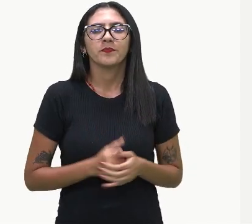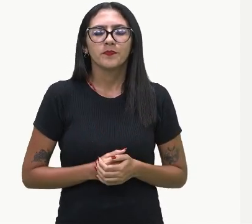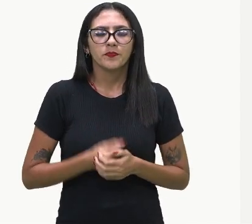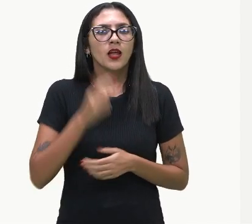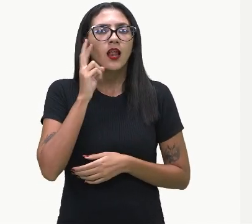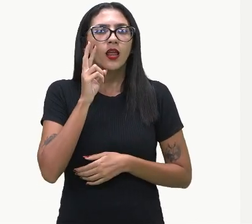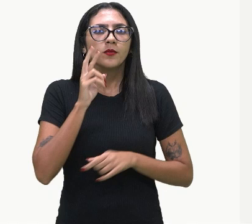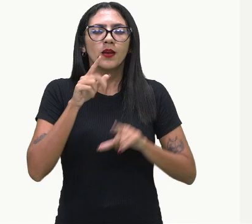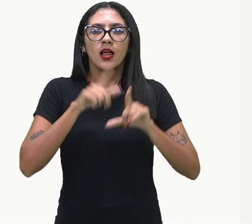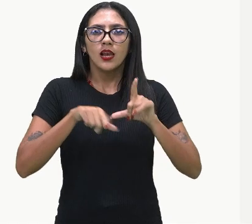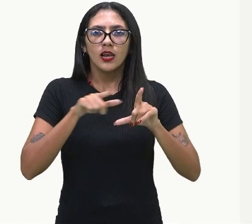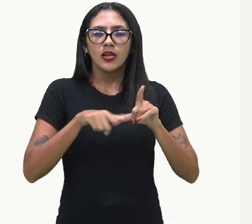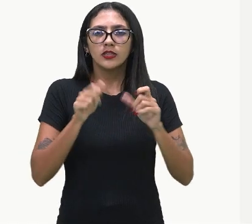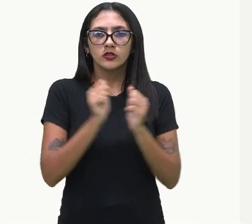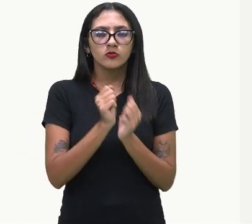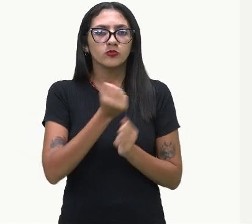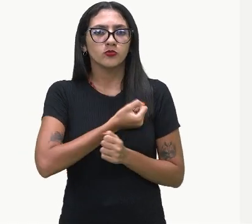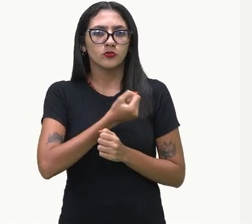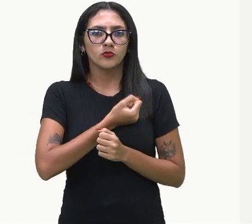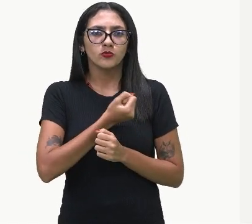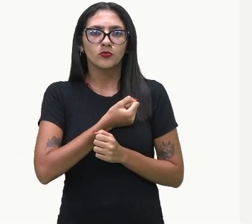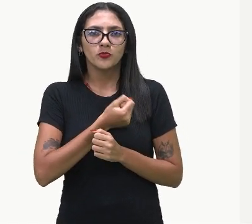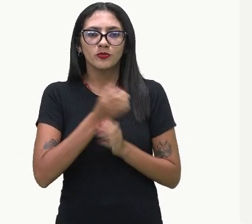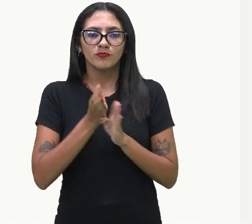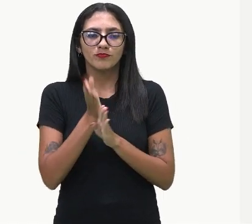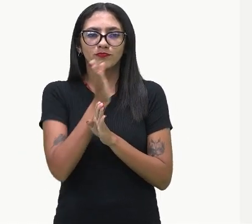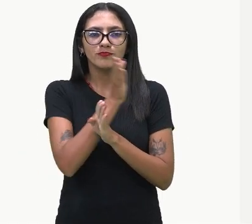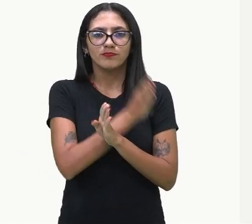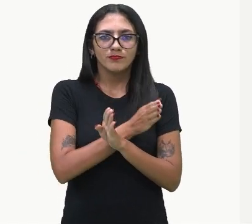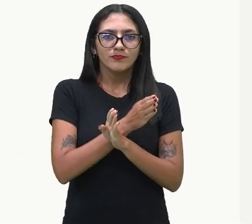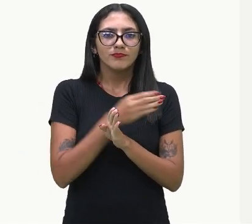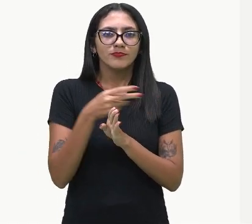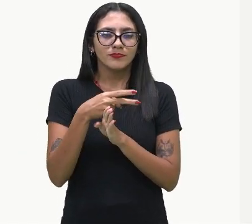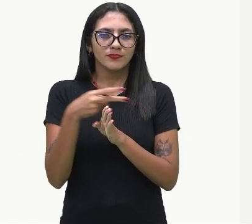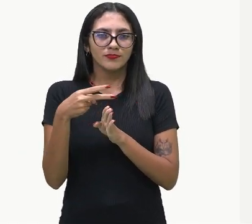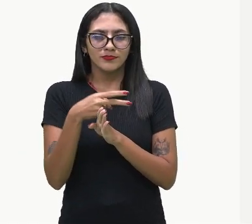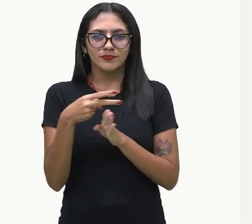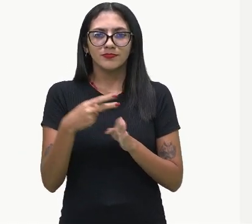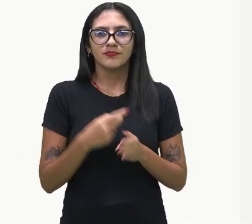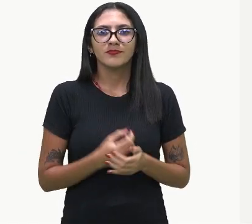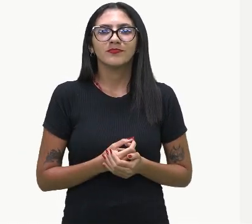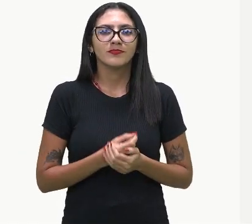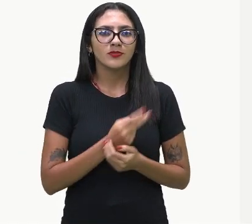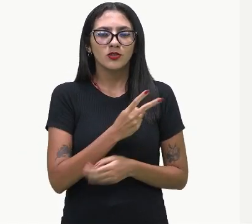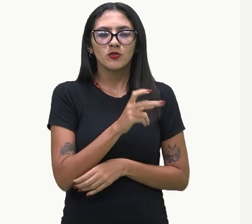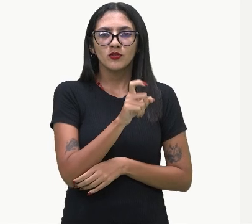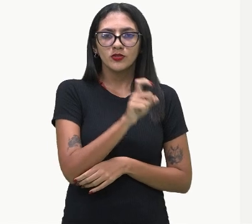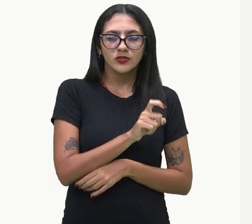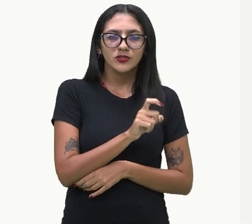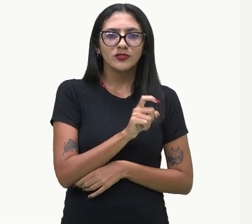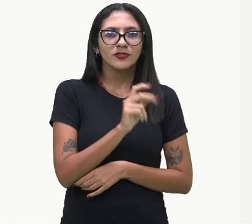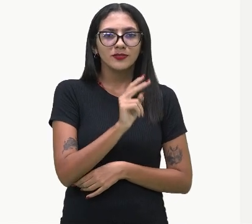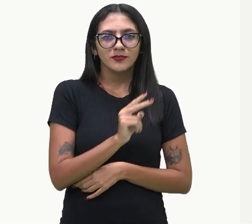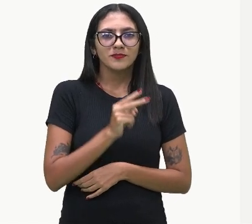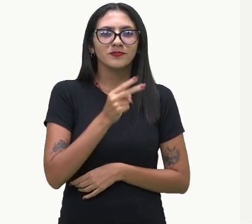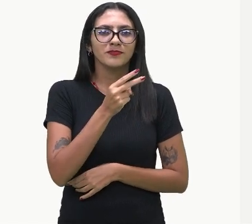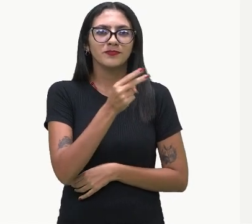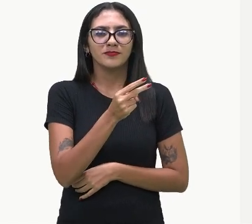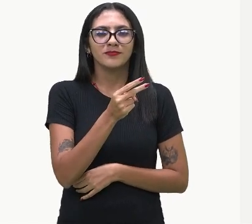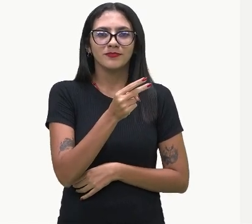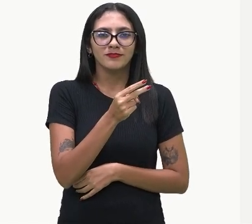gente passa para o primeiro lado, deixando já um do lado do outro aqueles que são semelhantes. Olha aí, ó.